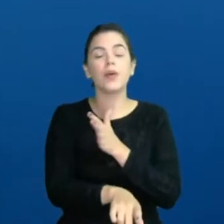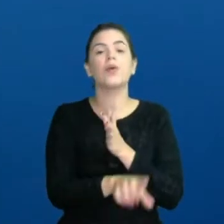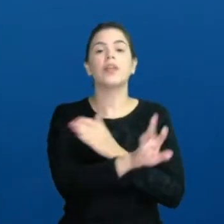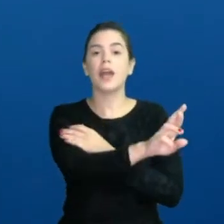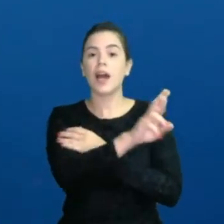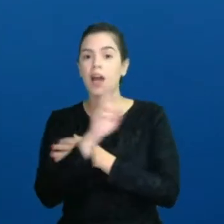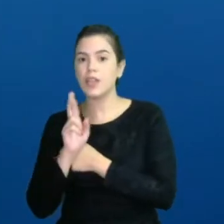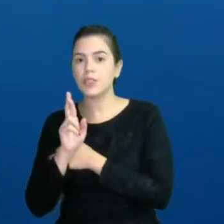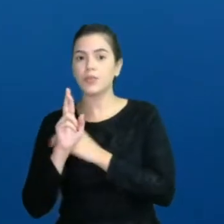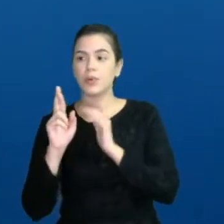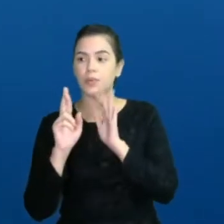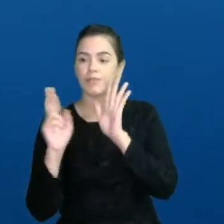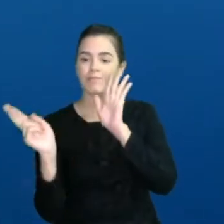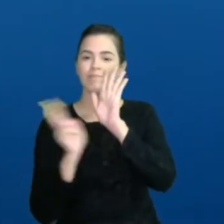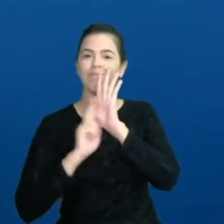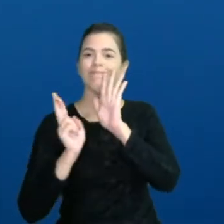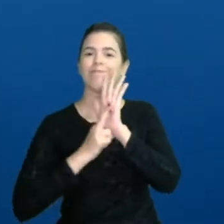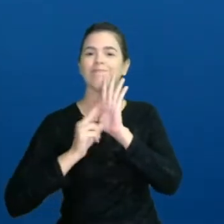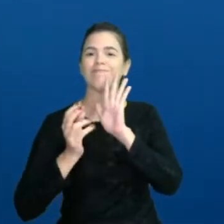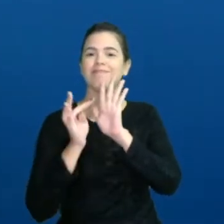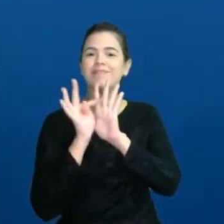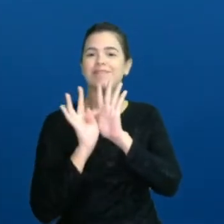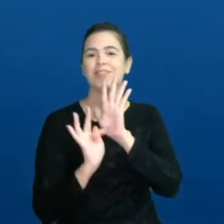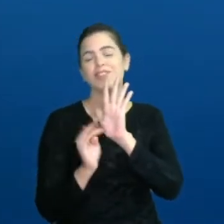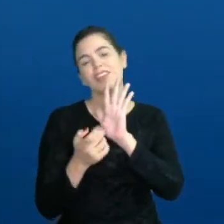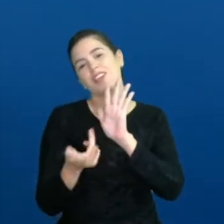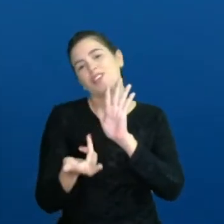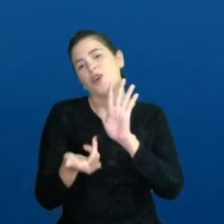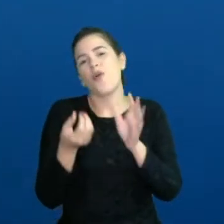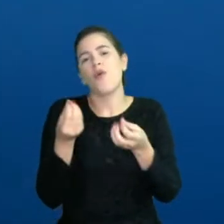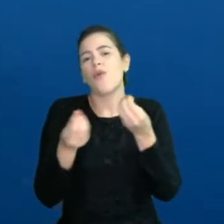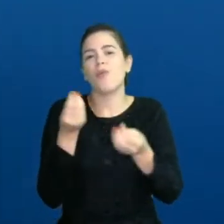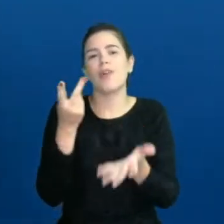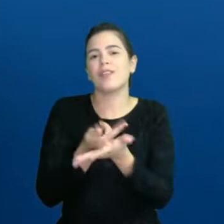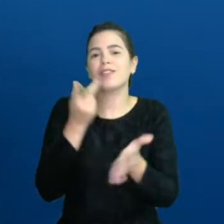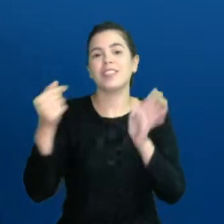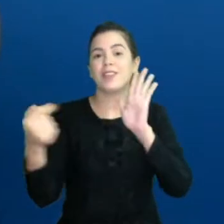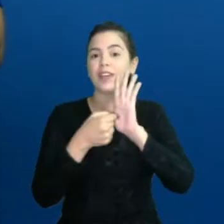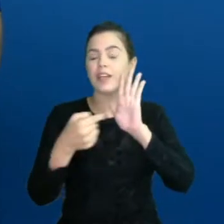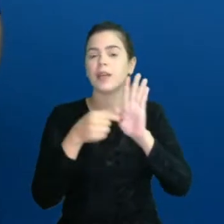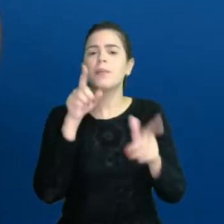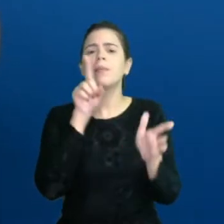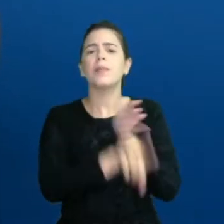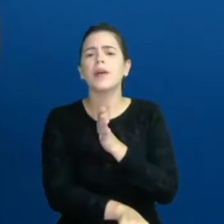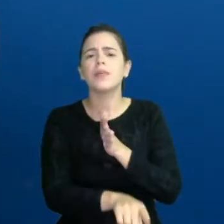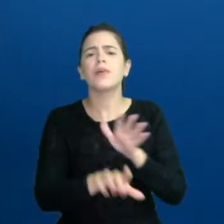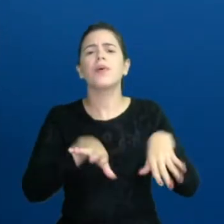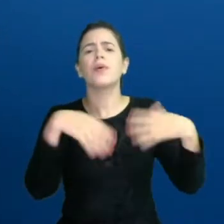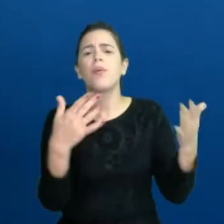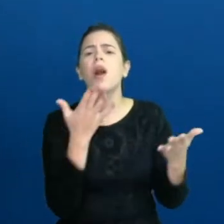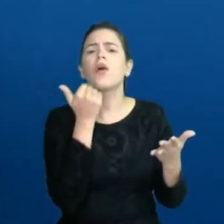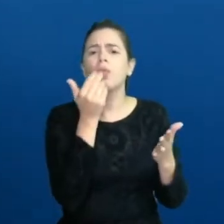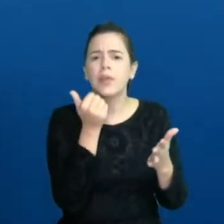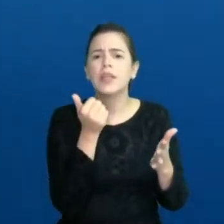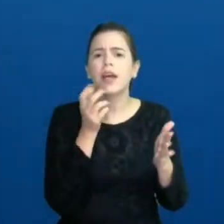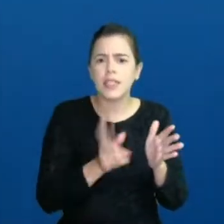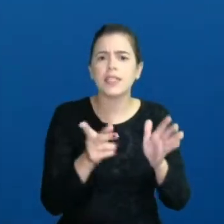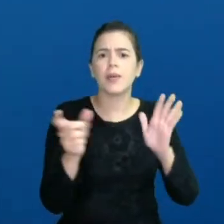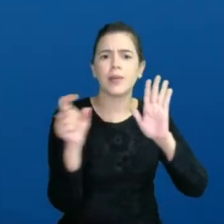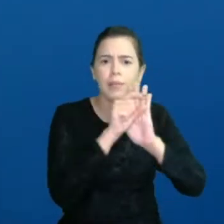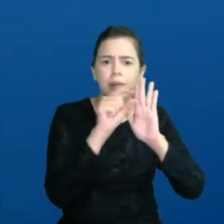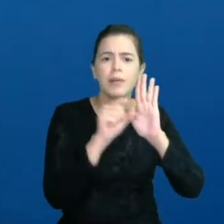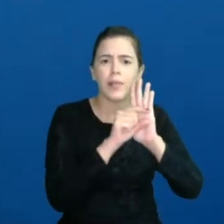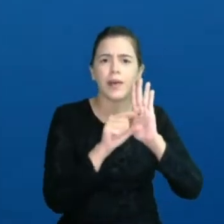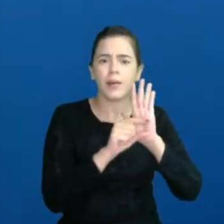a resposta está no próprio texto, como aconteceu aqui. Perguntou qual foi a comida mais mencionada. E se